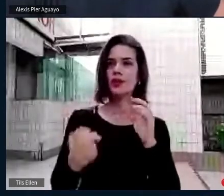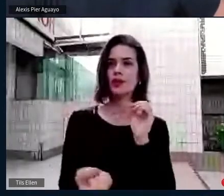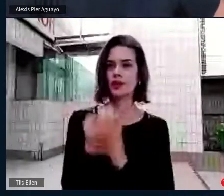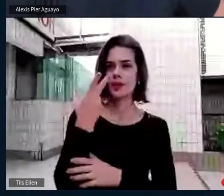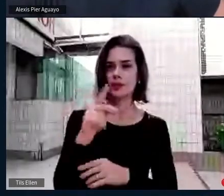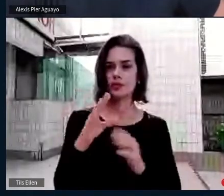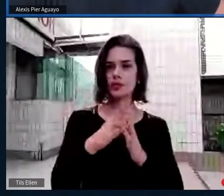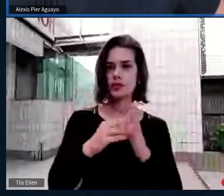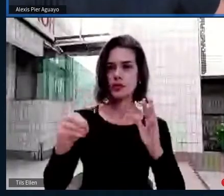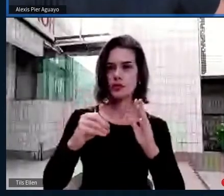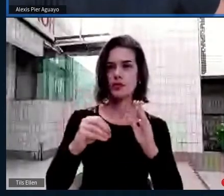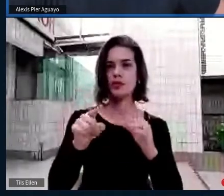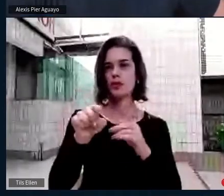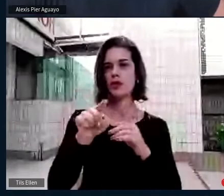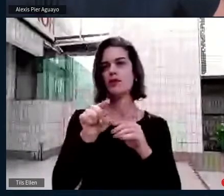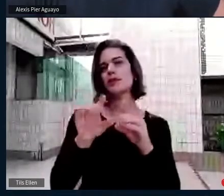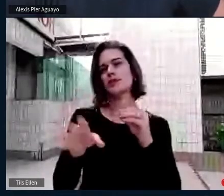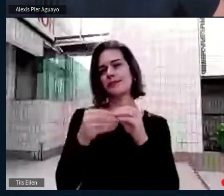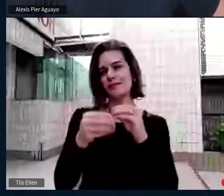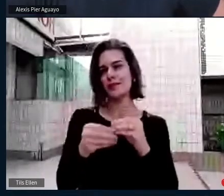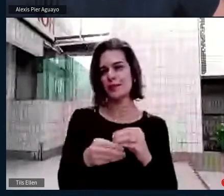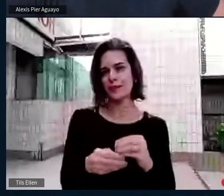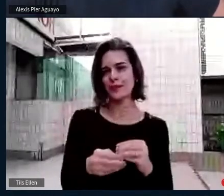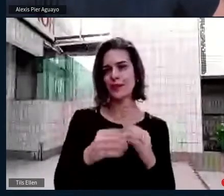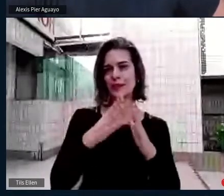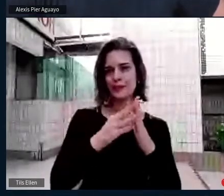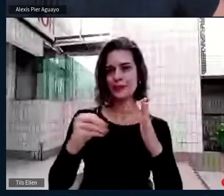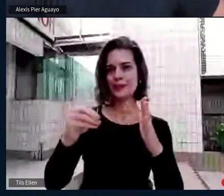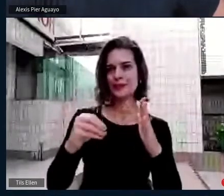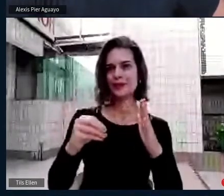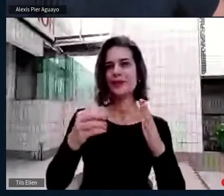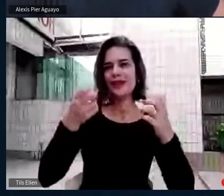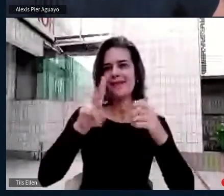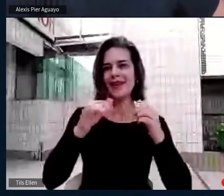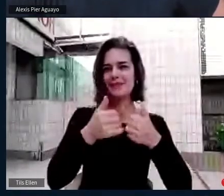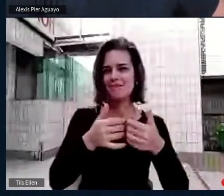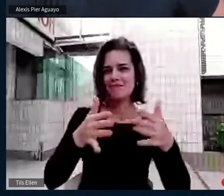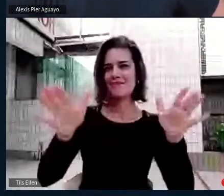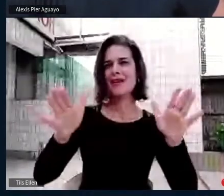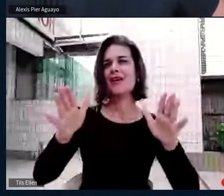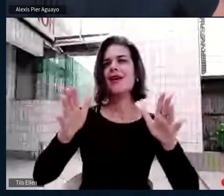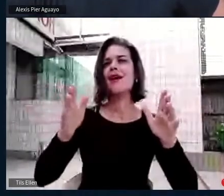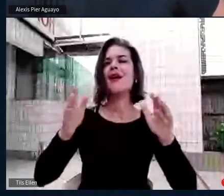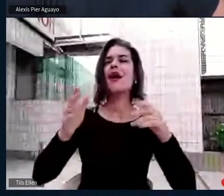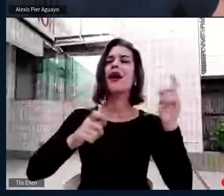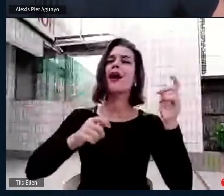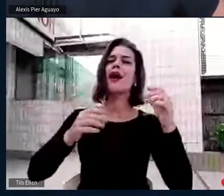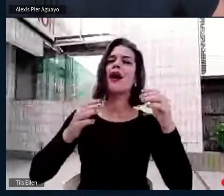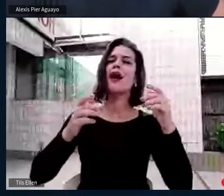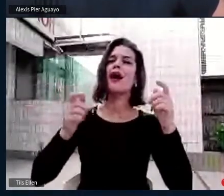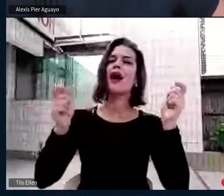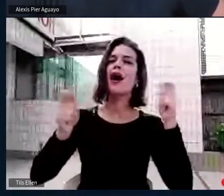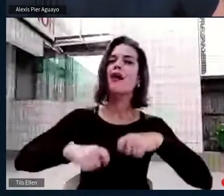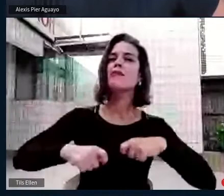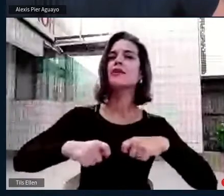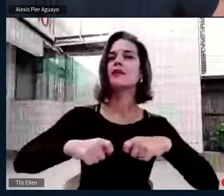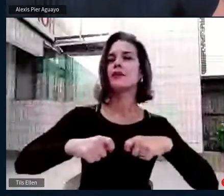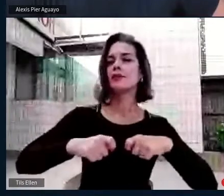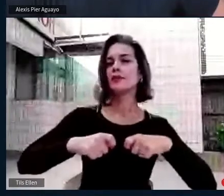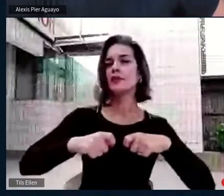acréscimos, de que você amplia, você coloca a habilidade de repertório de padrões de linha